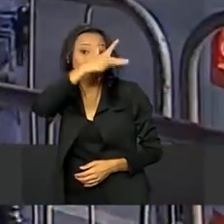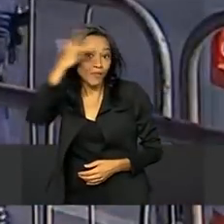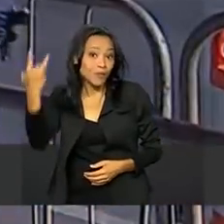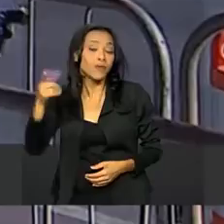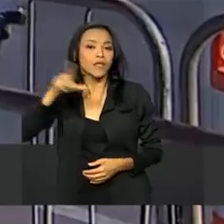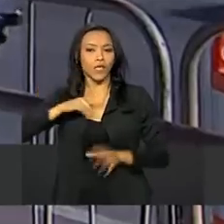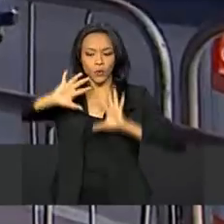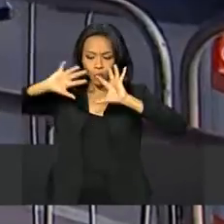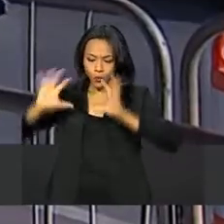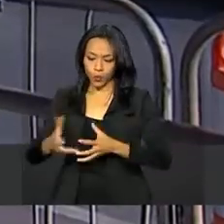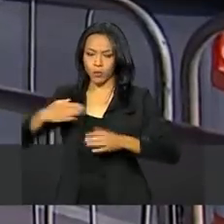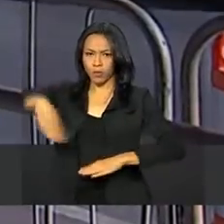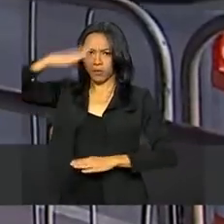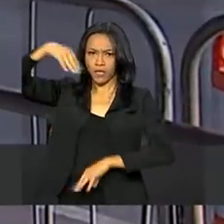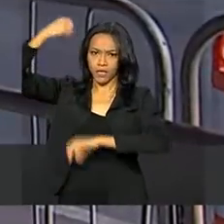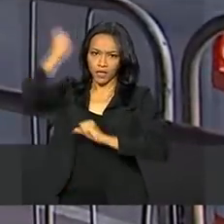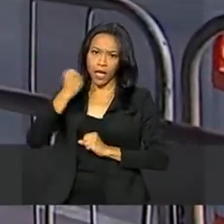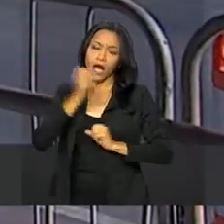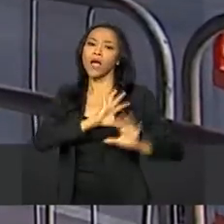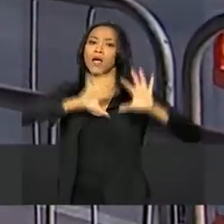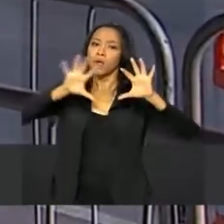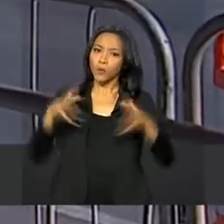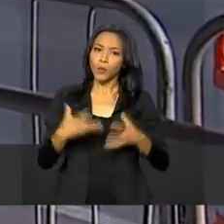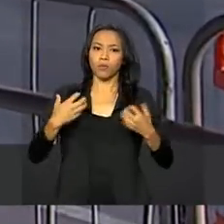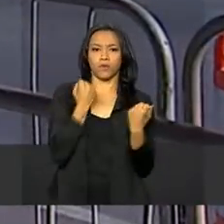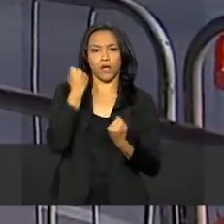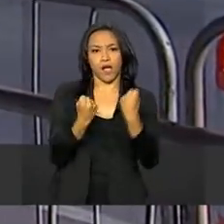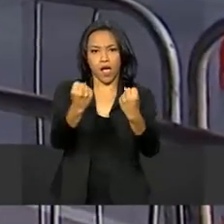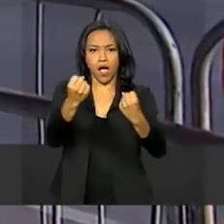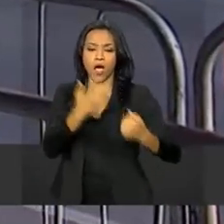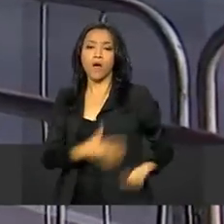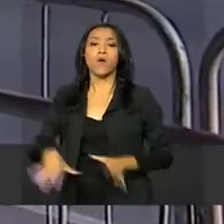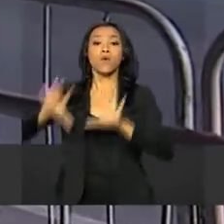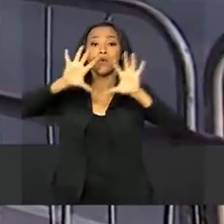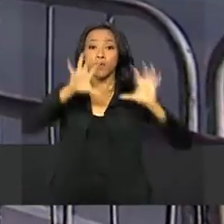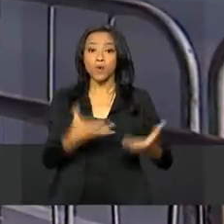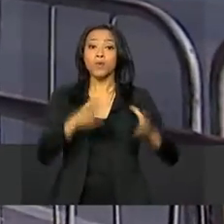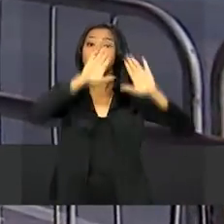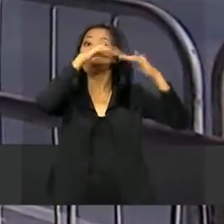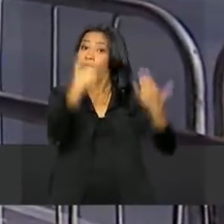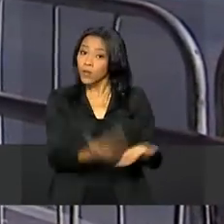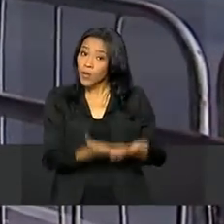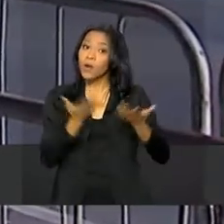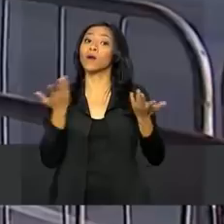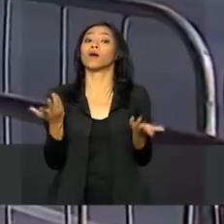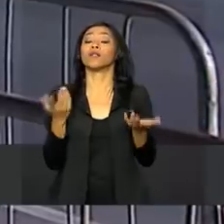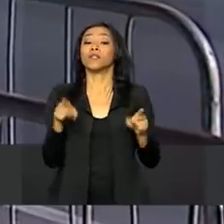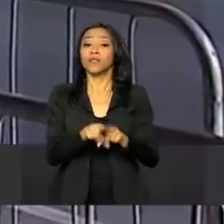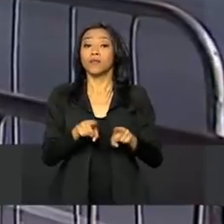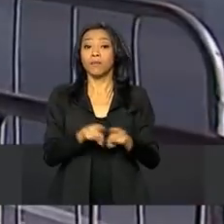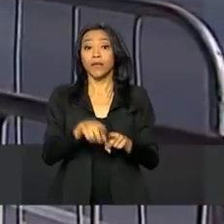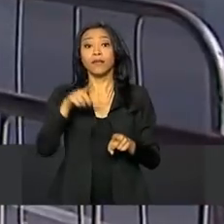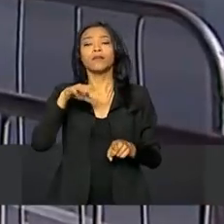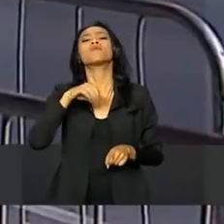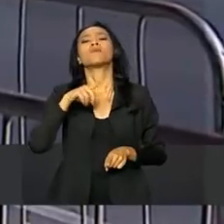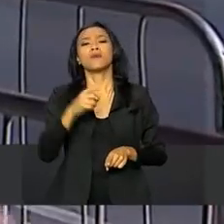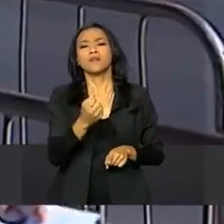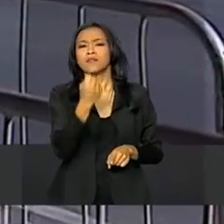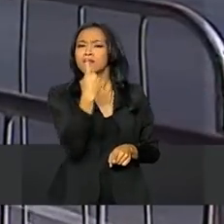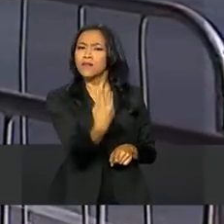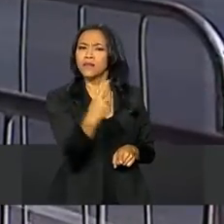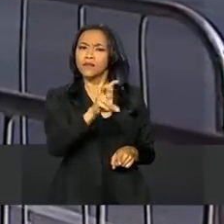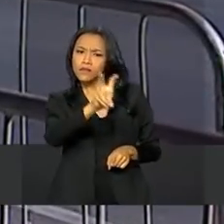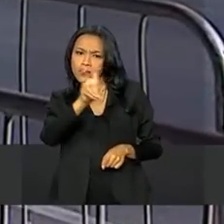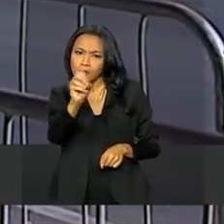em militar, motorizado, hípico e escolar. Também tem a presença aí de cerca de 150